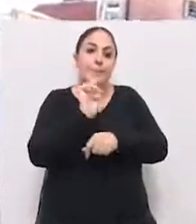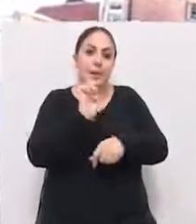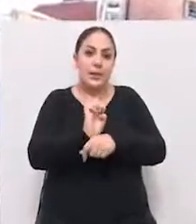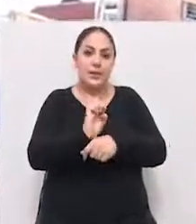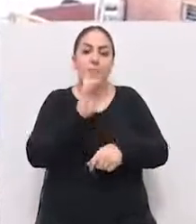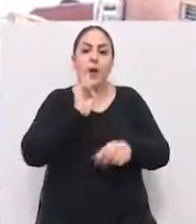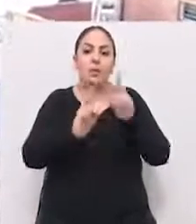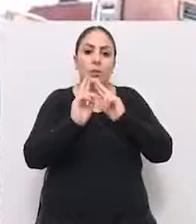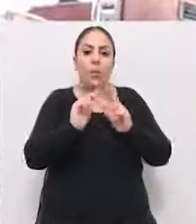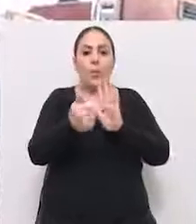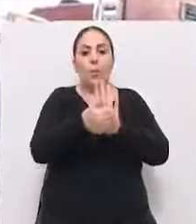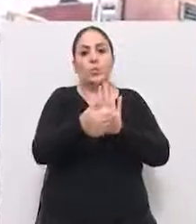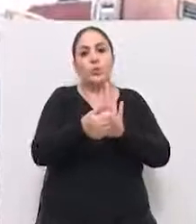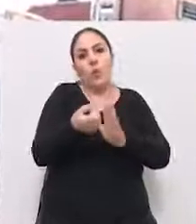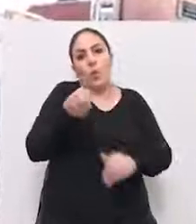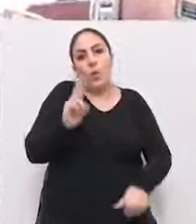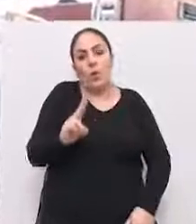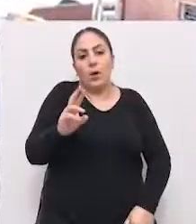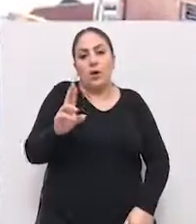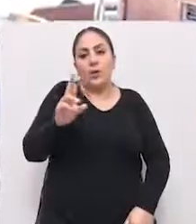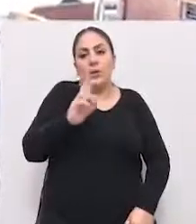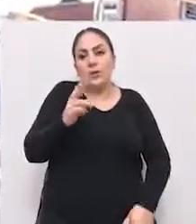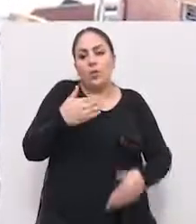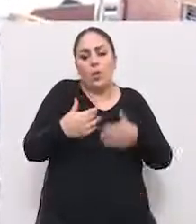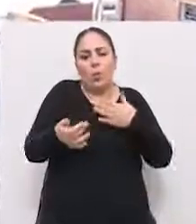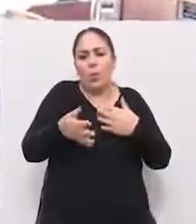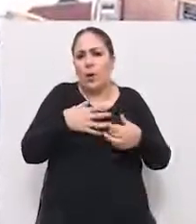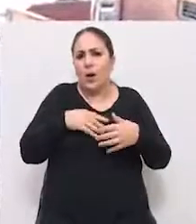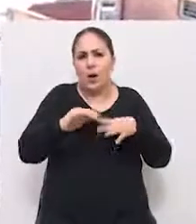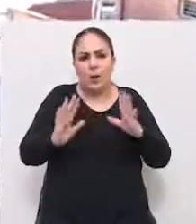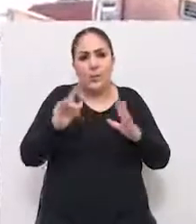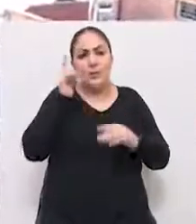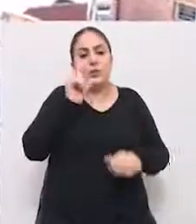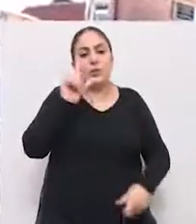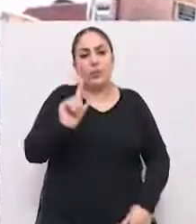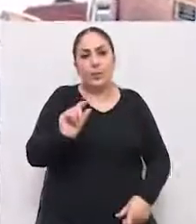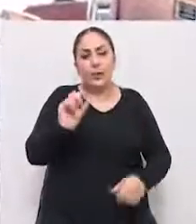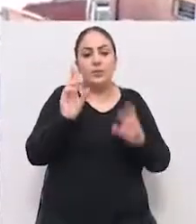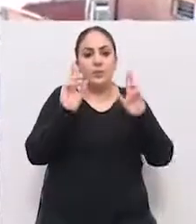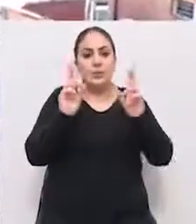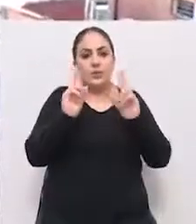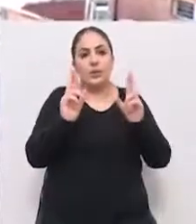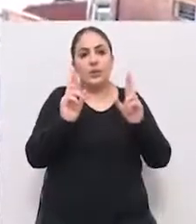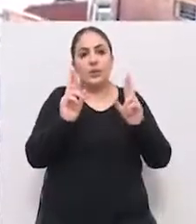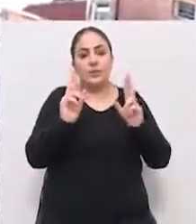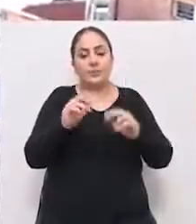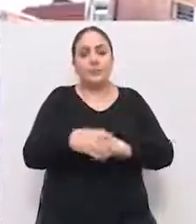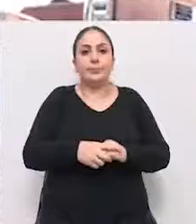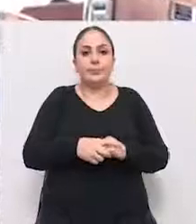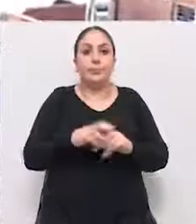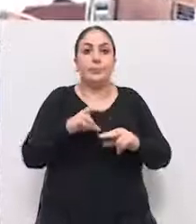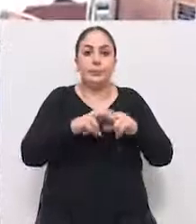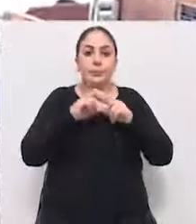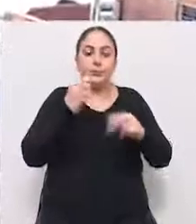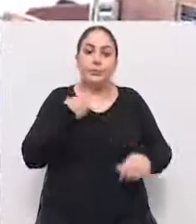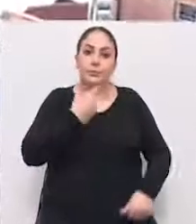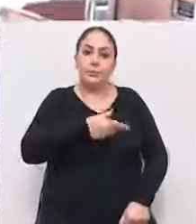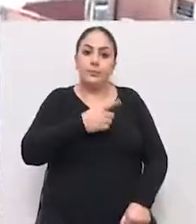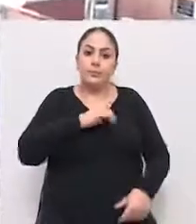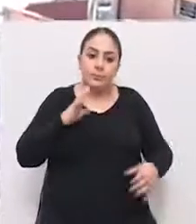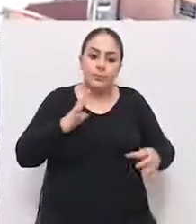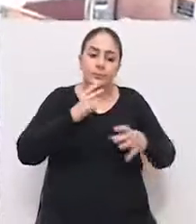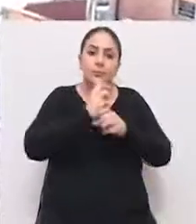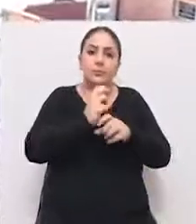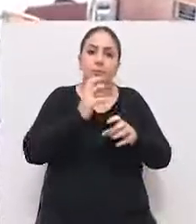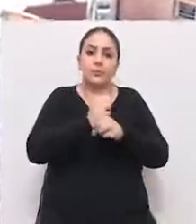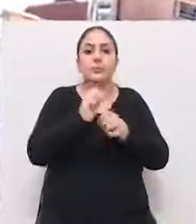está aguardando aí um resultado positivo ou o resultado qualquer que seja para diminuir a sua expectativa, a sua aflição. Então nós